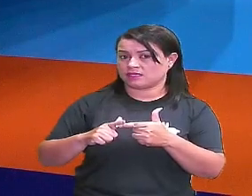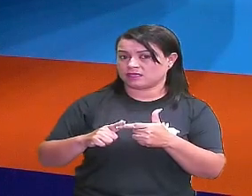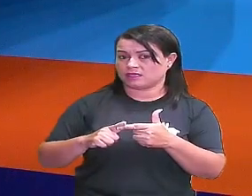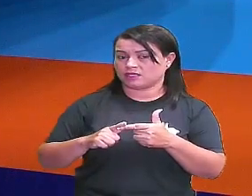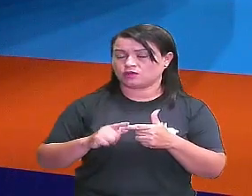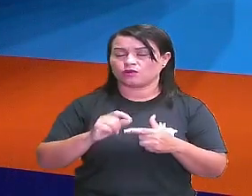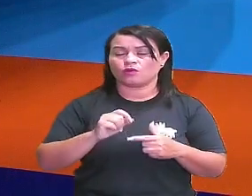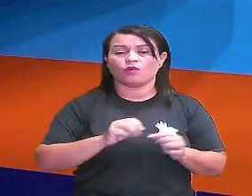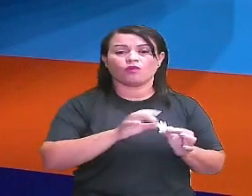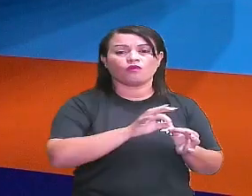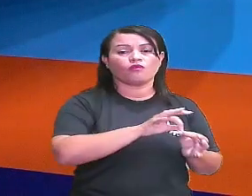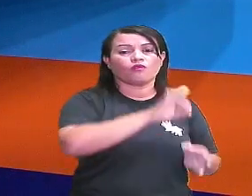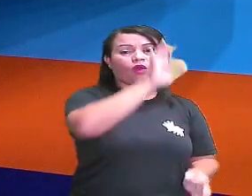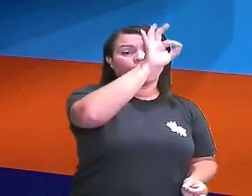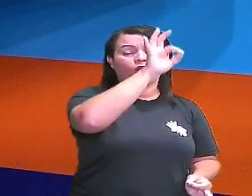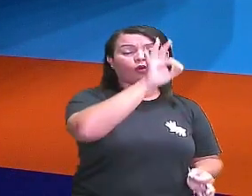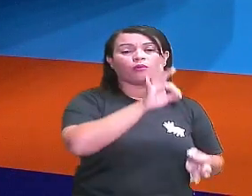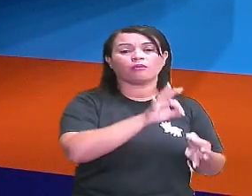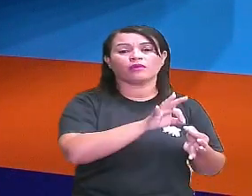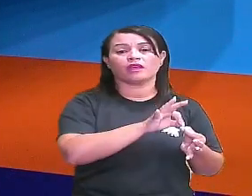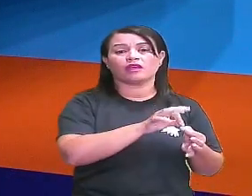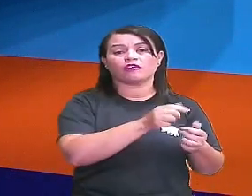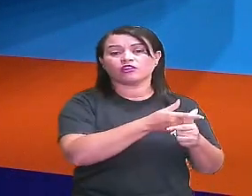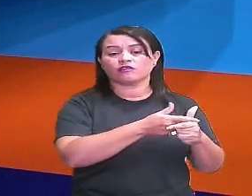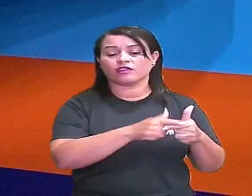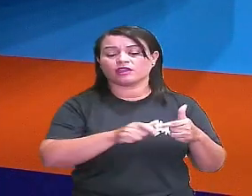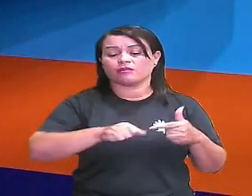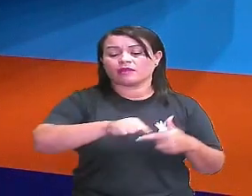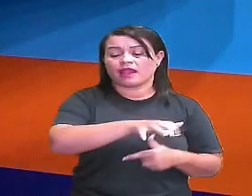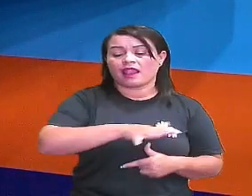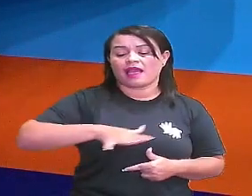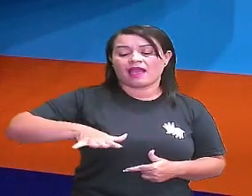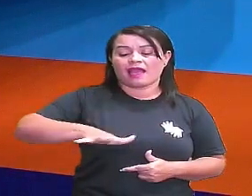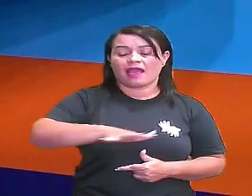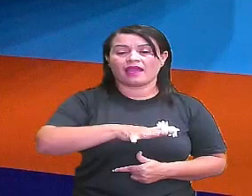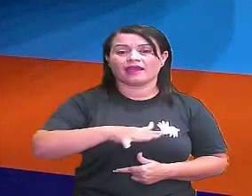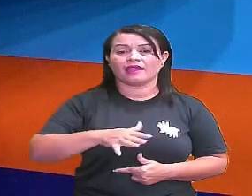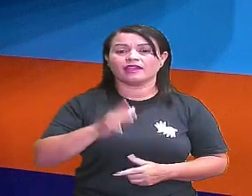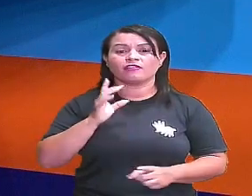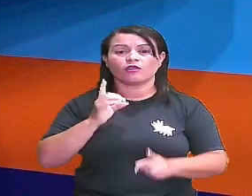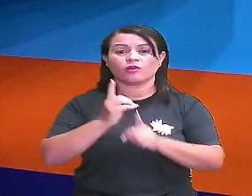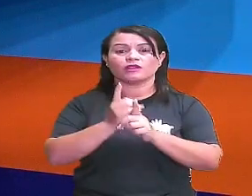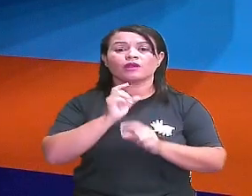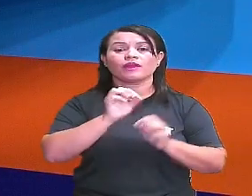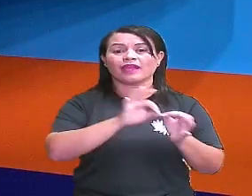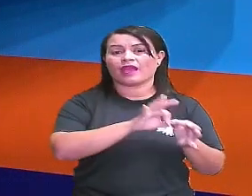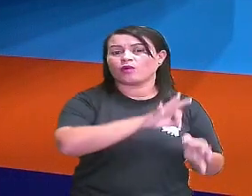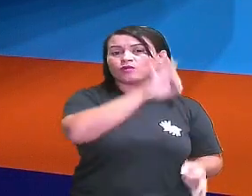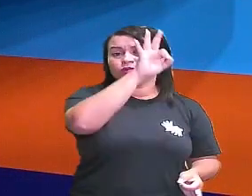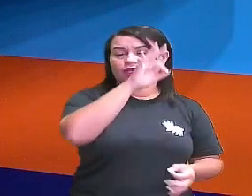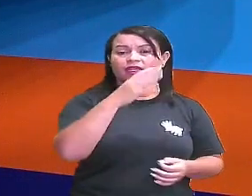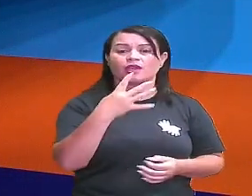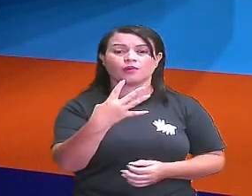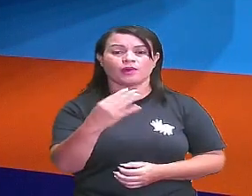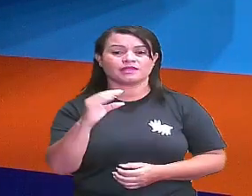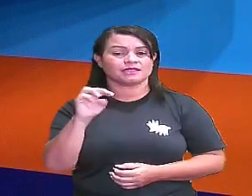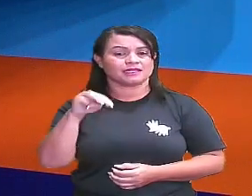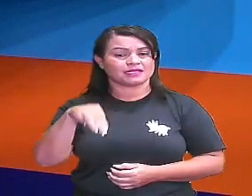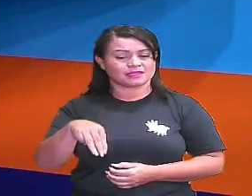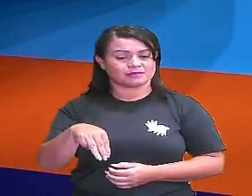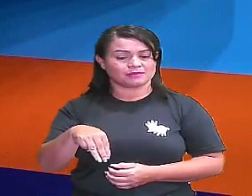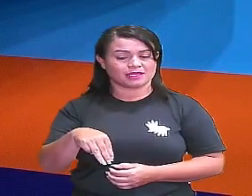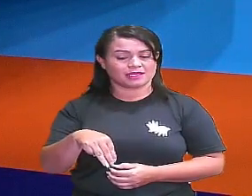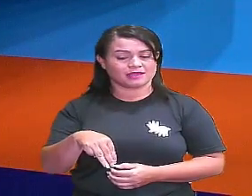pela quantidade de área, da área da base. E aí eu encontro quem? A altura, que é 4 centímetros. E essa é a